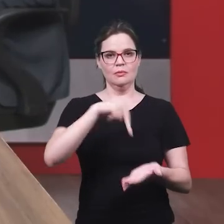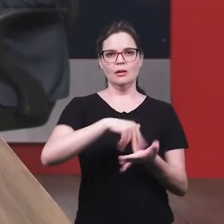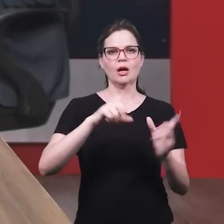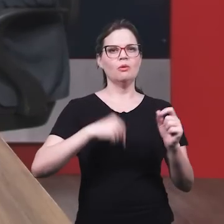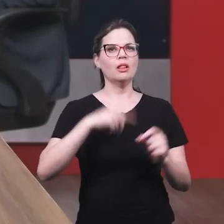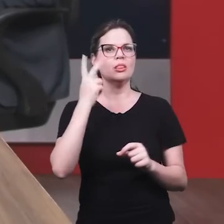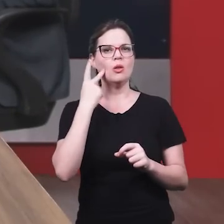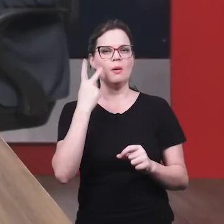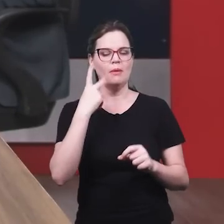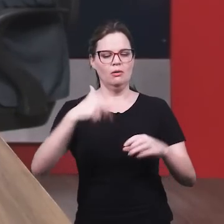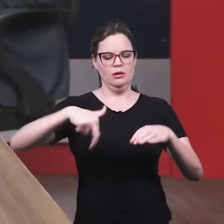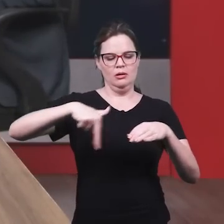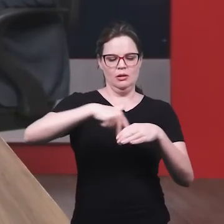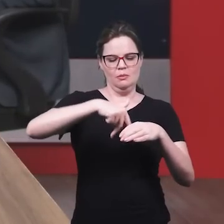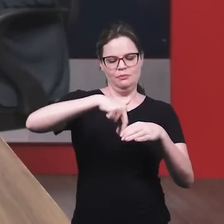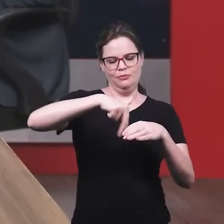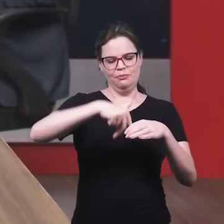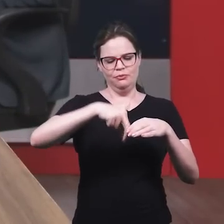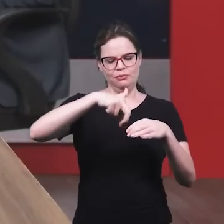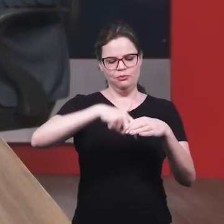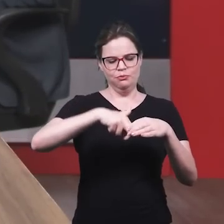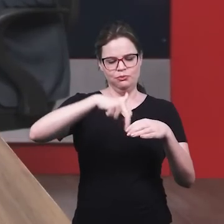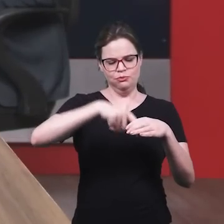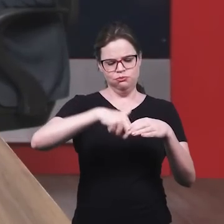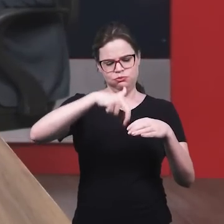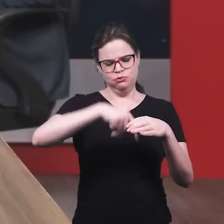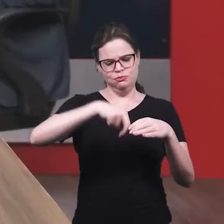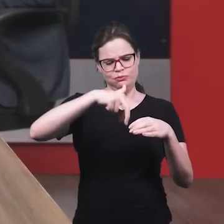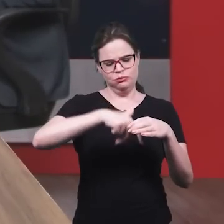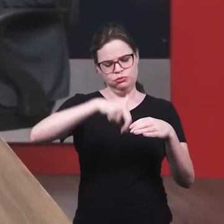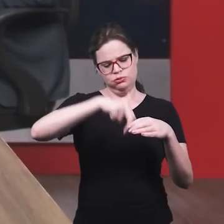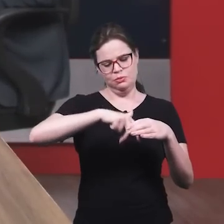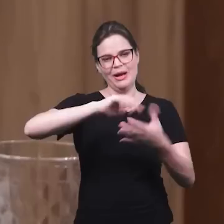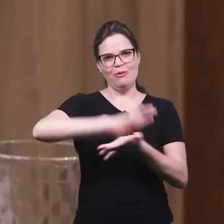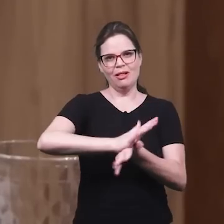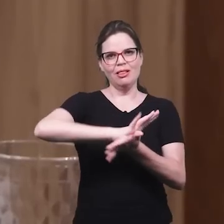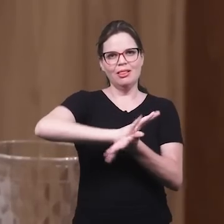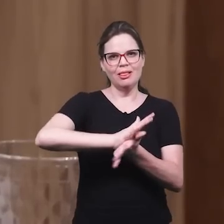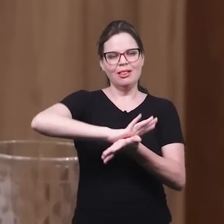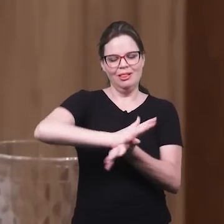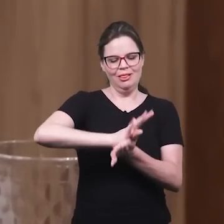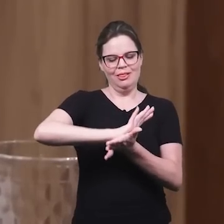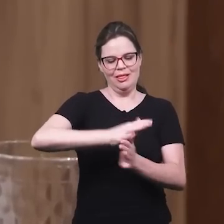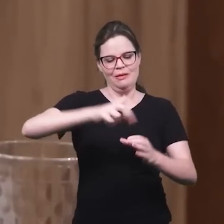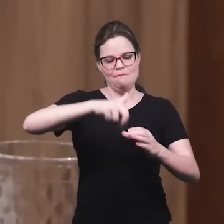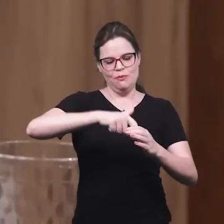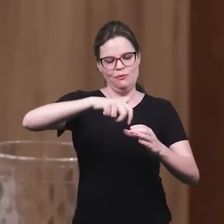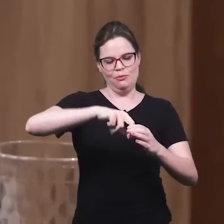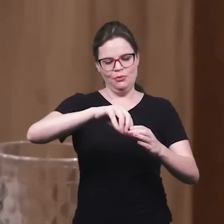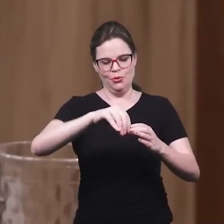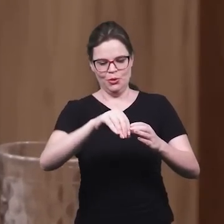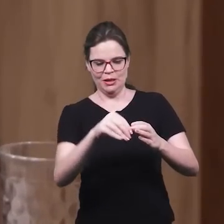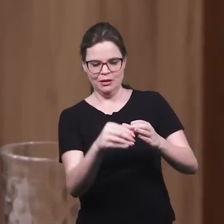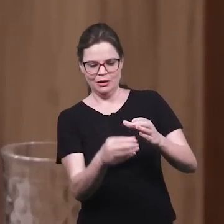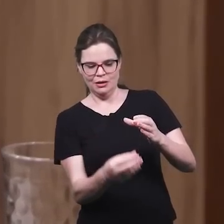naturalmente o caldo que sai ali, que é o mosto, né? Esse mosto, então, é recolhido num recipiente e dentro desse recipiente ali